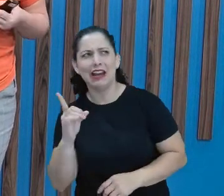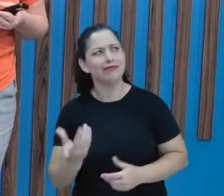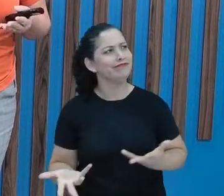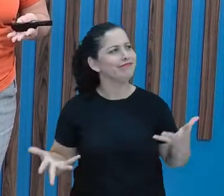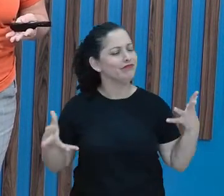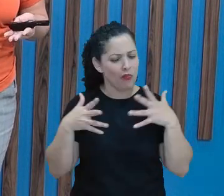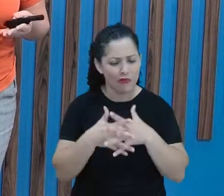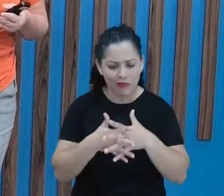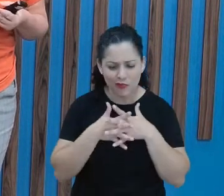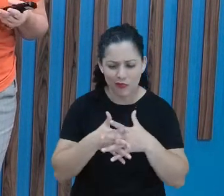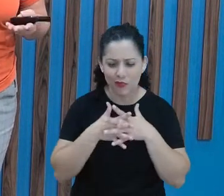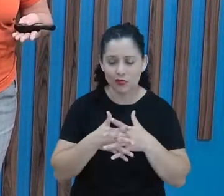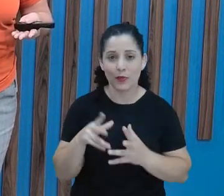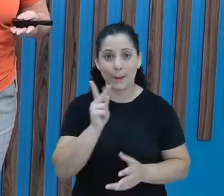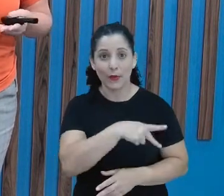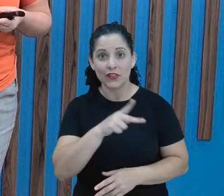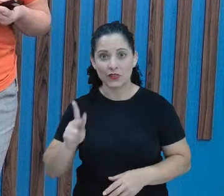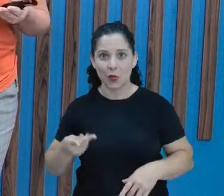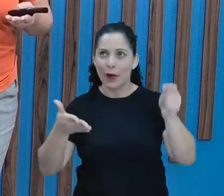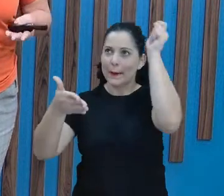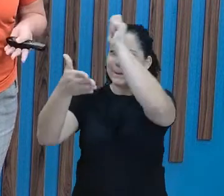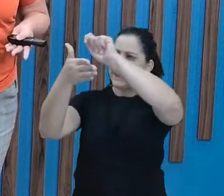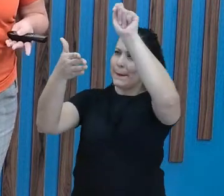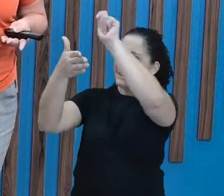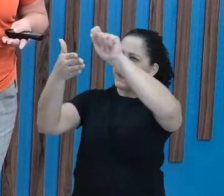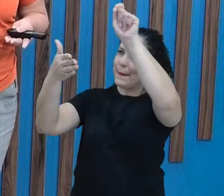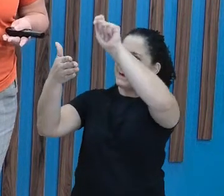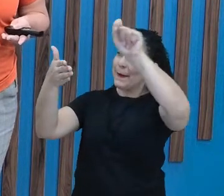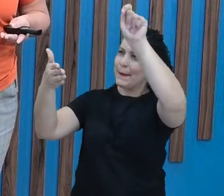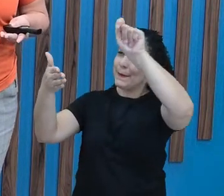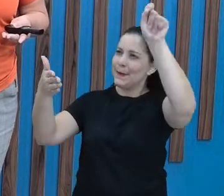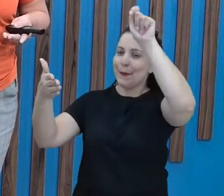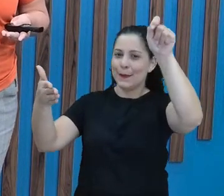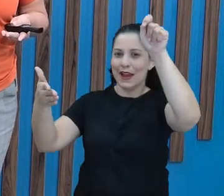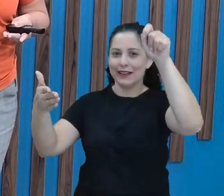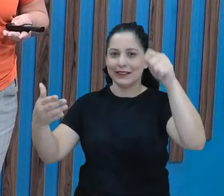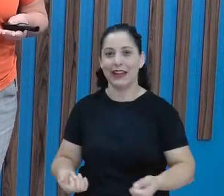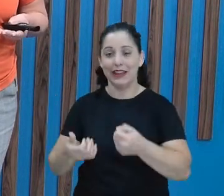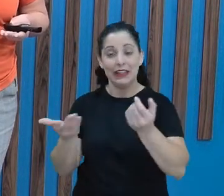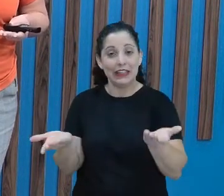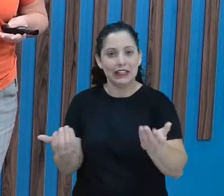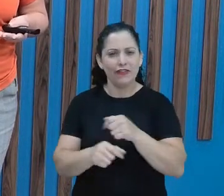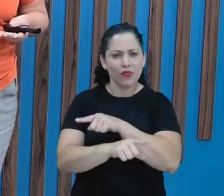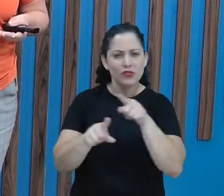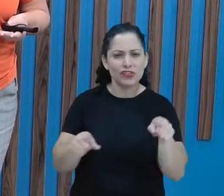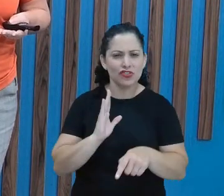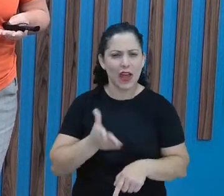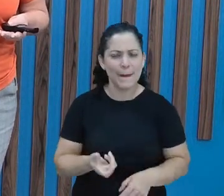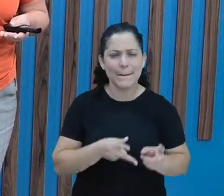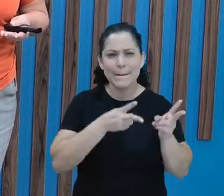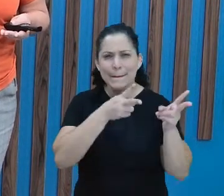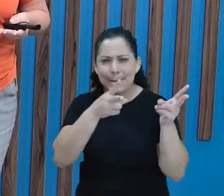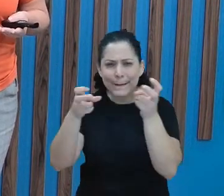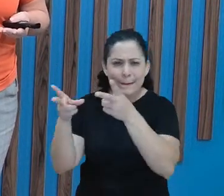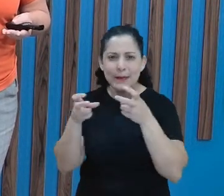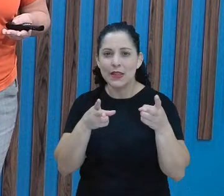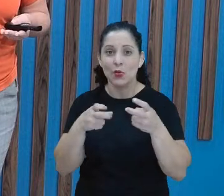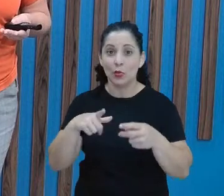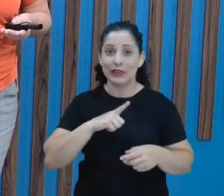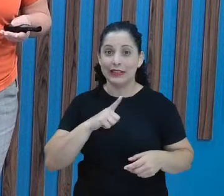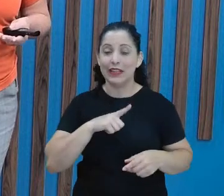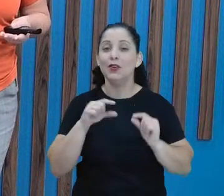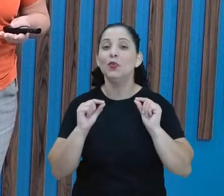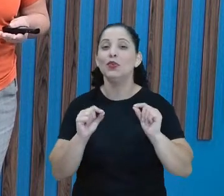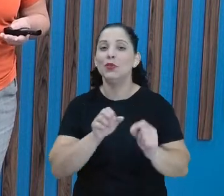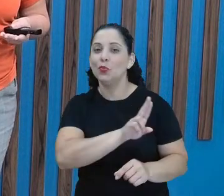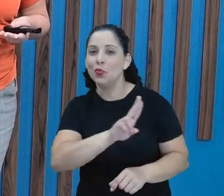esquecem, ou você mesmo, quando a professora está lá no quadro escrevendo, você já percebeu que tem lá a